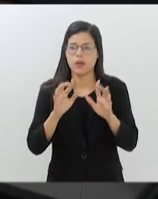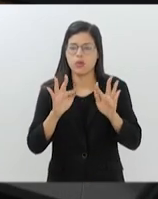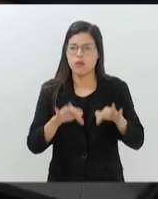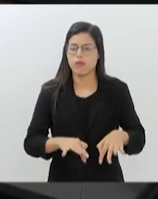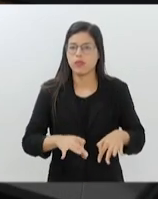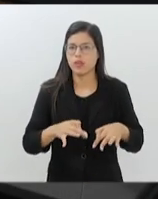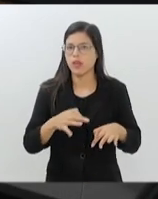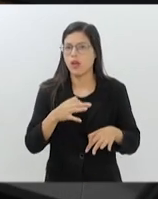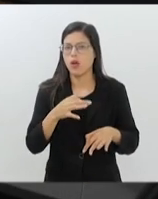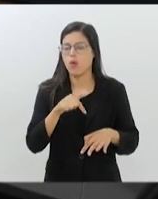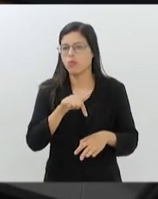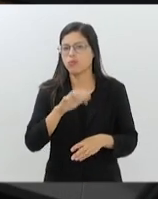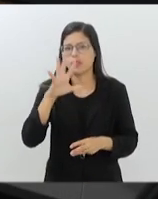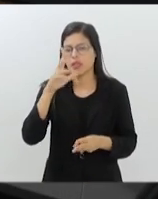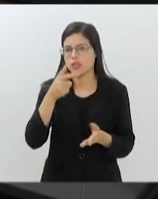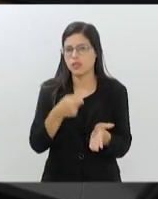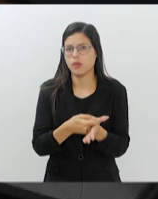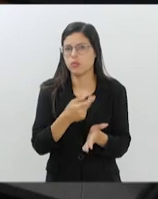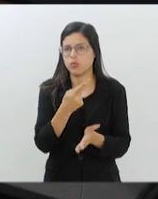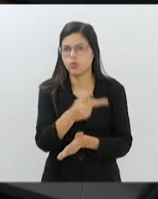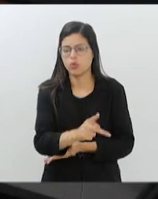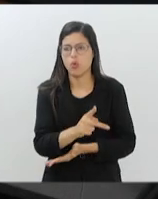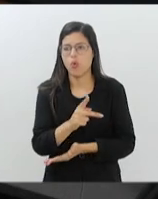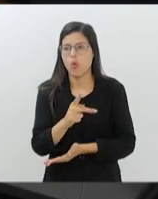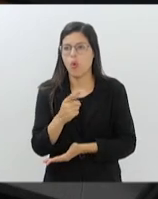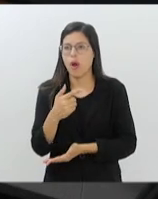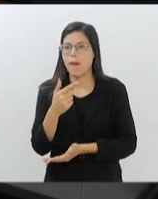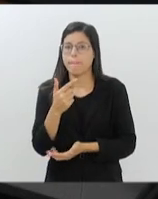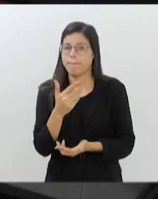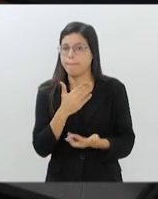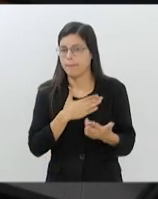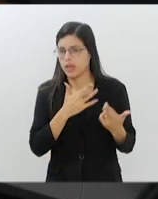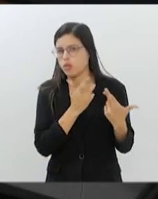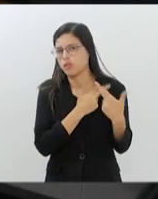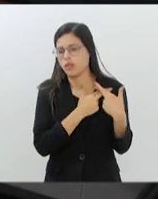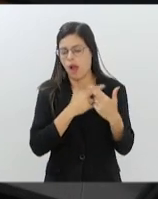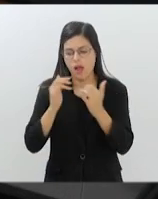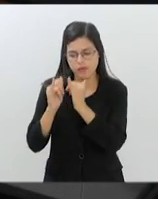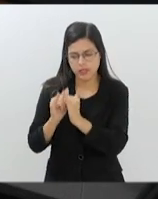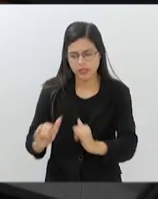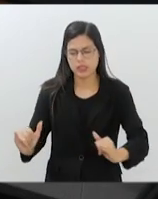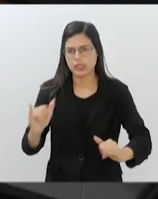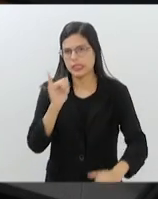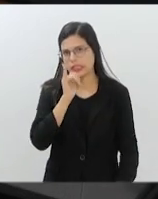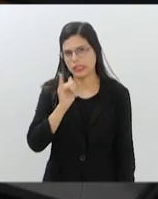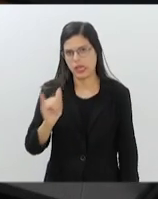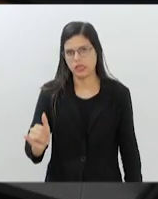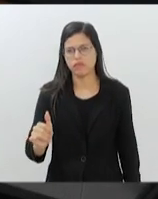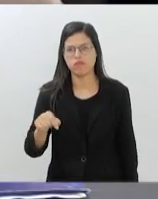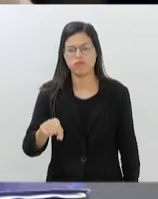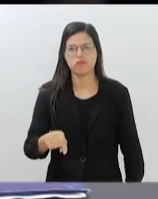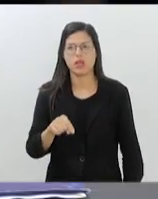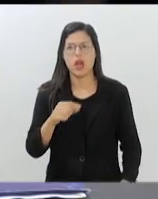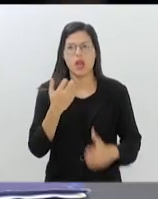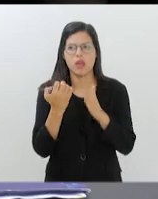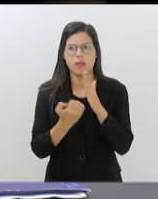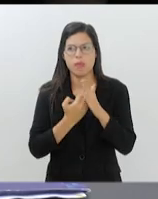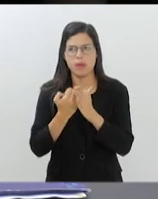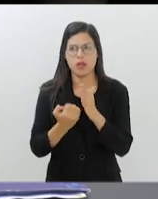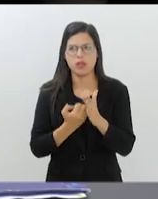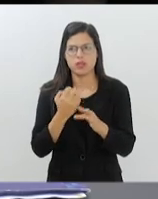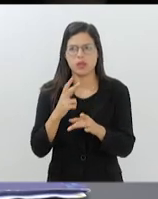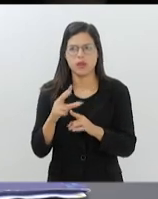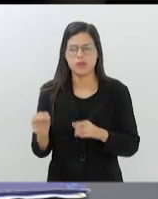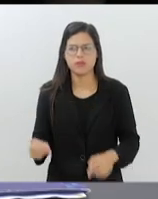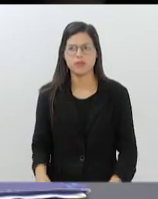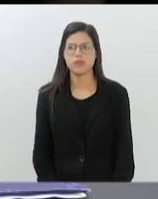decidimos em conjunto E é de minha atribuição informar isso a sua palavra a sua palavra tem é de minha atribuição informar a agência de que ela por quem